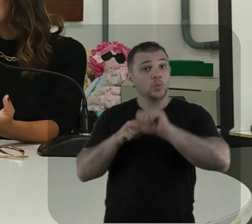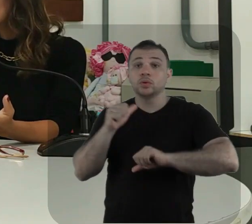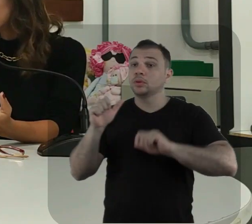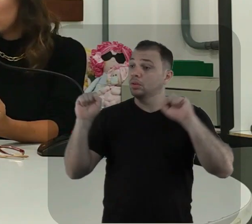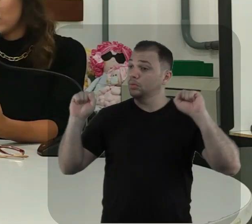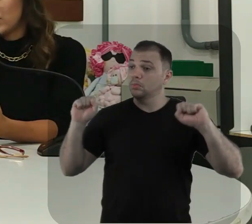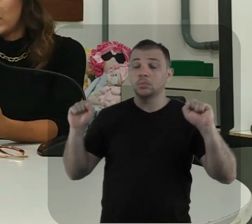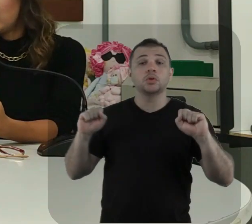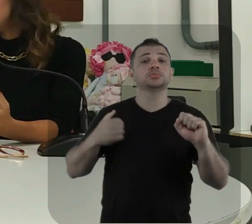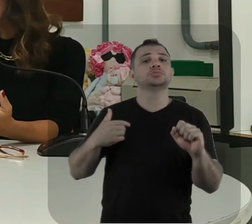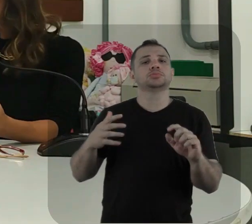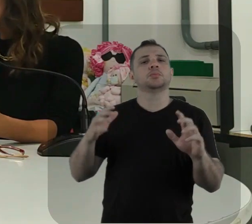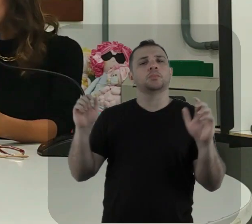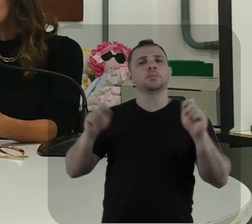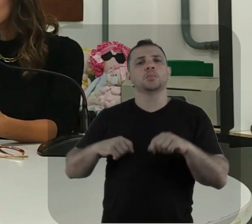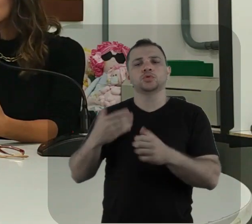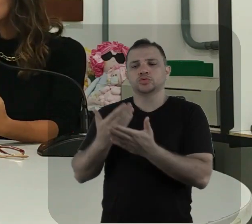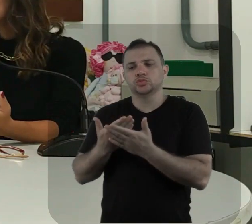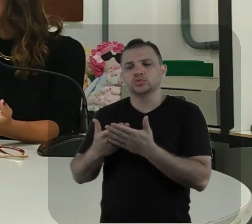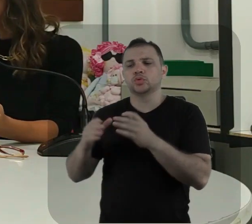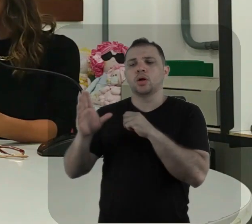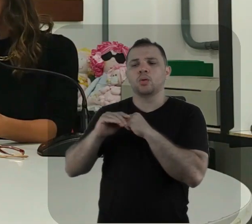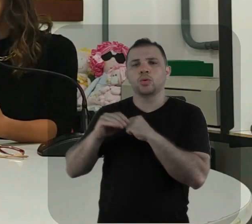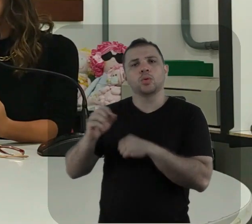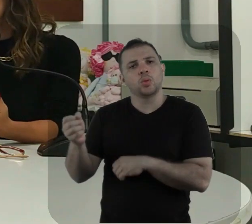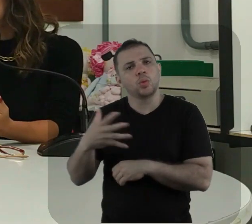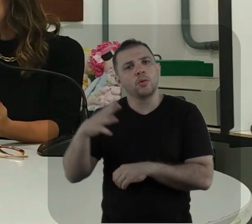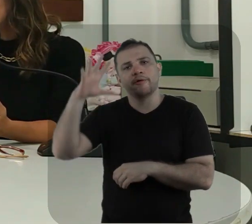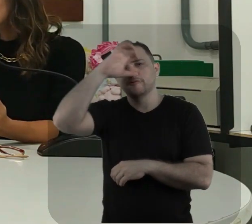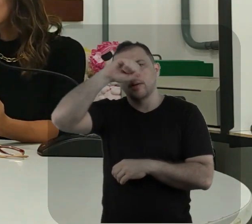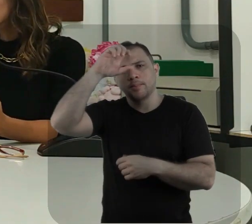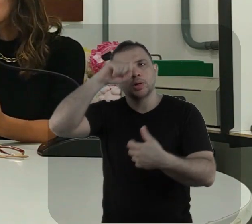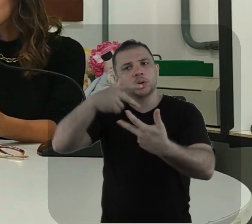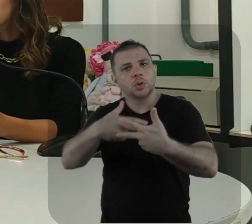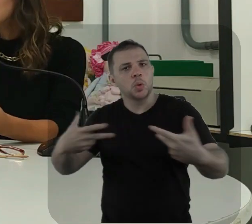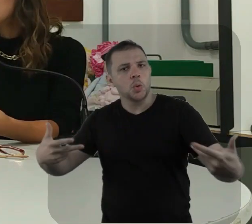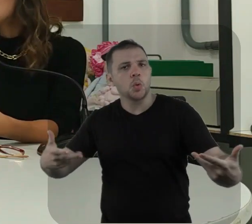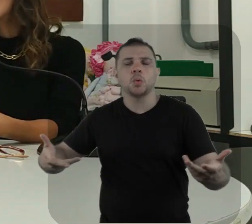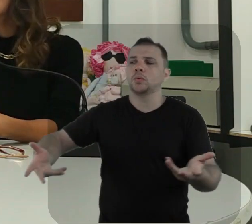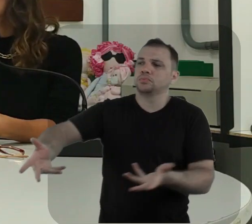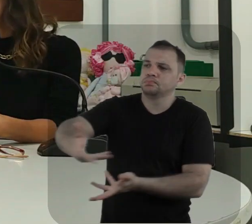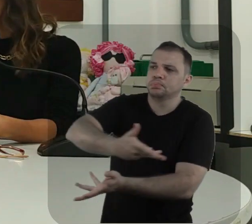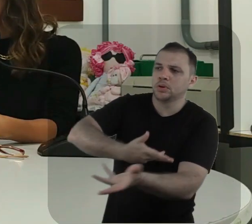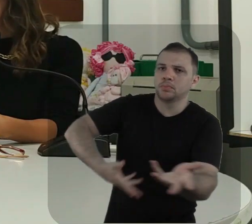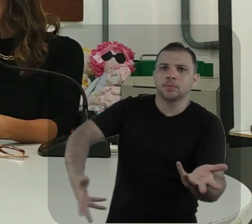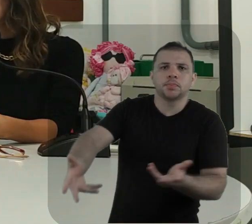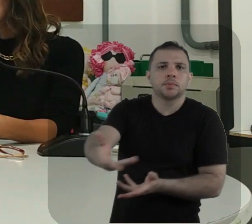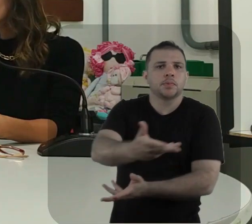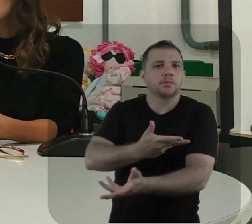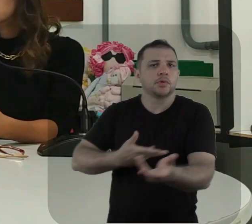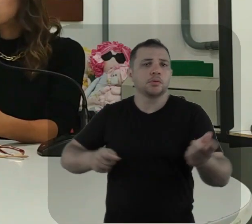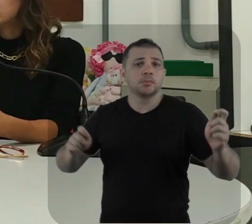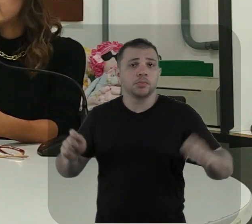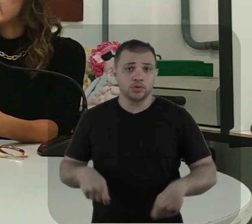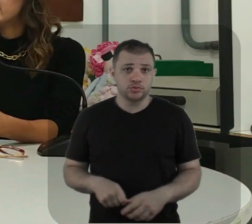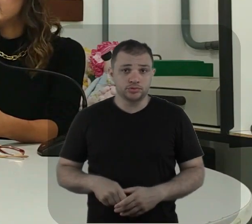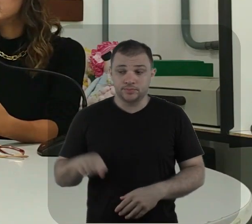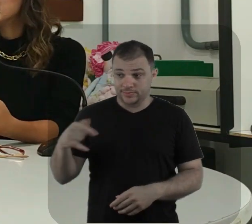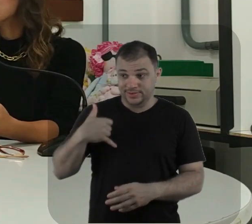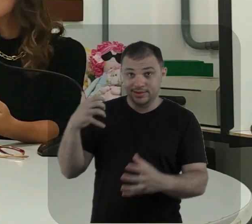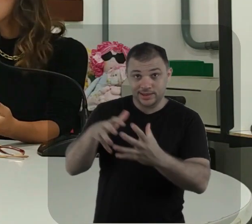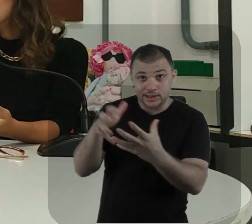né? Tem toda uma possibilidade de adquirir habilidades, conhecimentos, de interagir, né? sim, Acolher esse idoso,